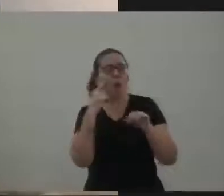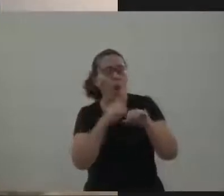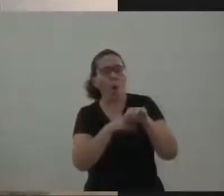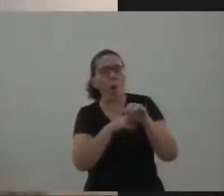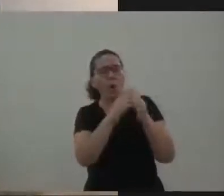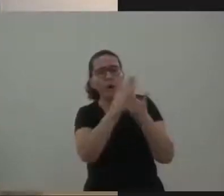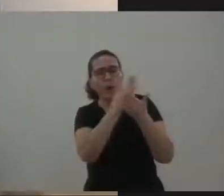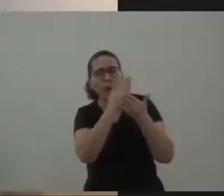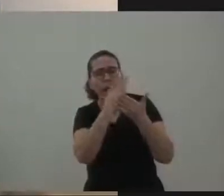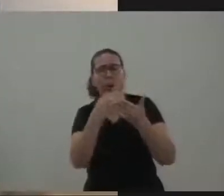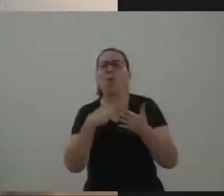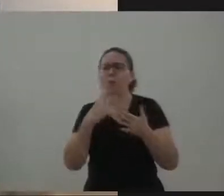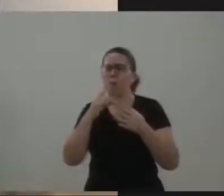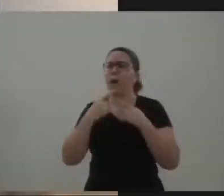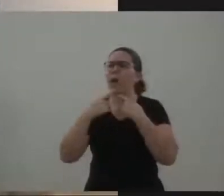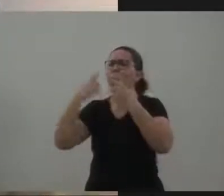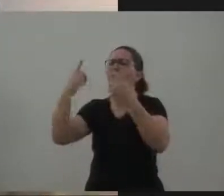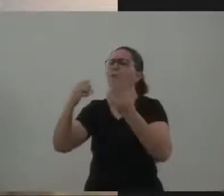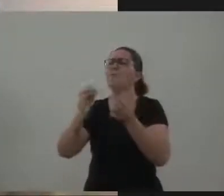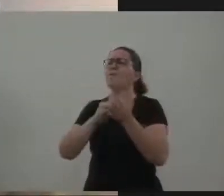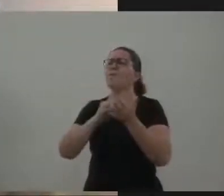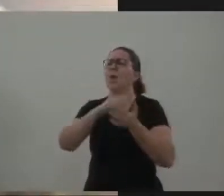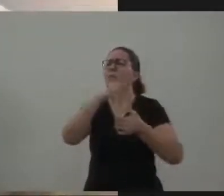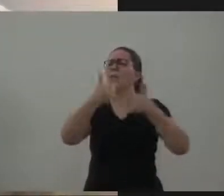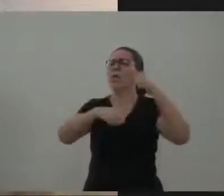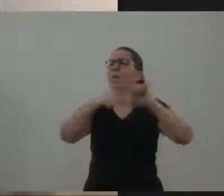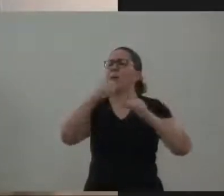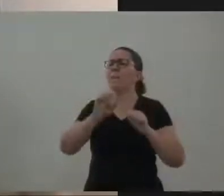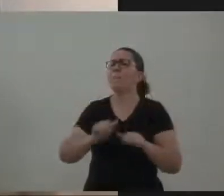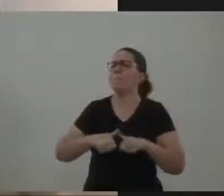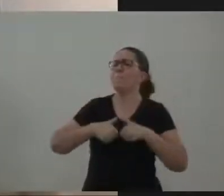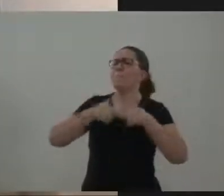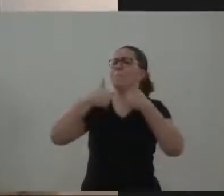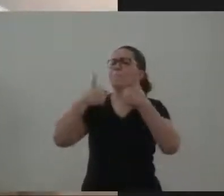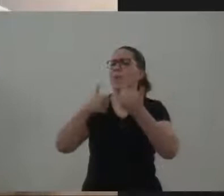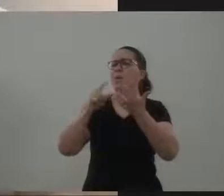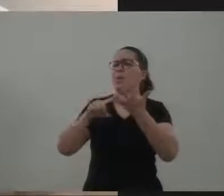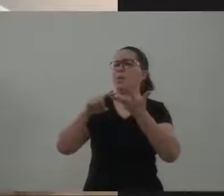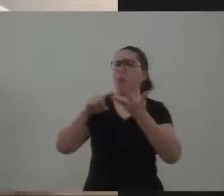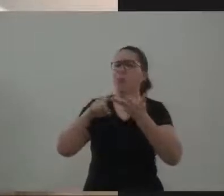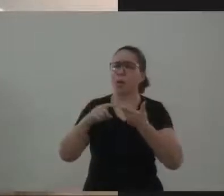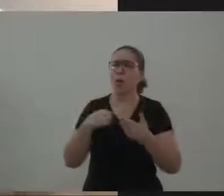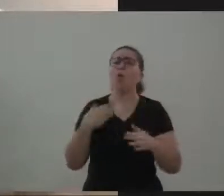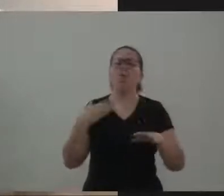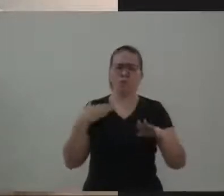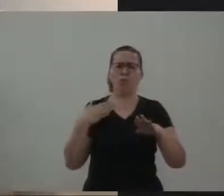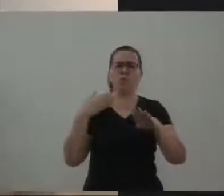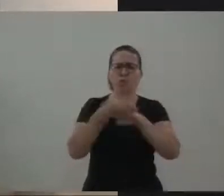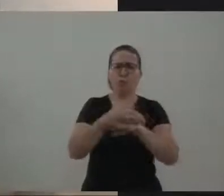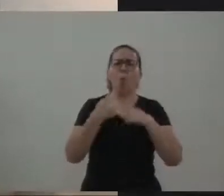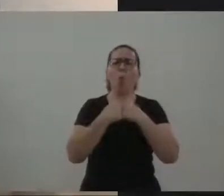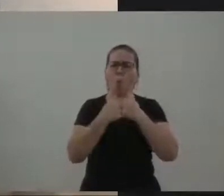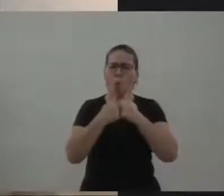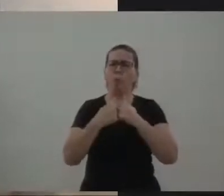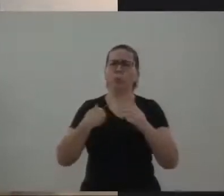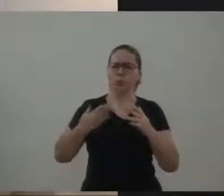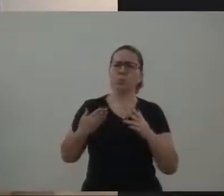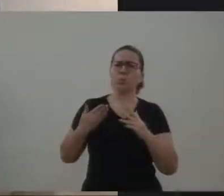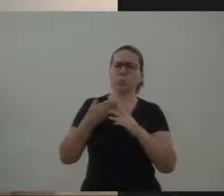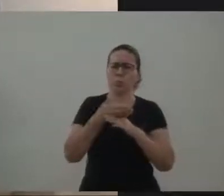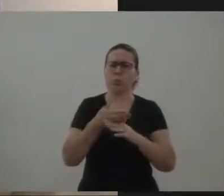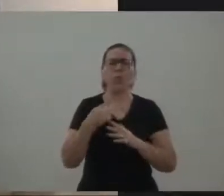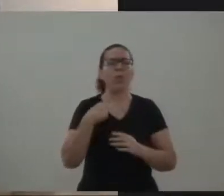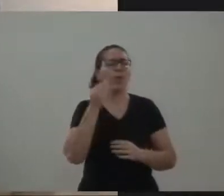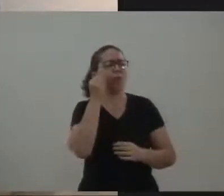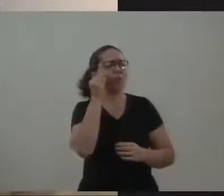cobrando melhorias sobre o transporte público. Até entrar dentro de ônibus eu vou para mostrar